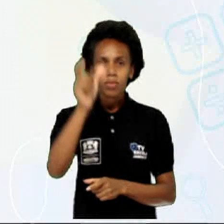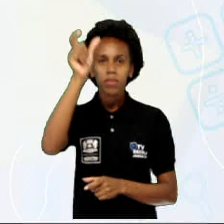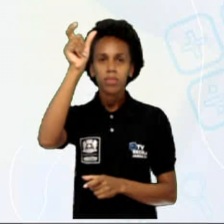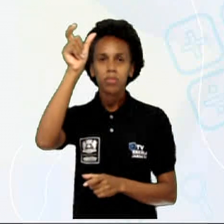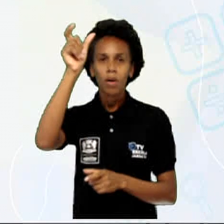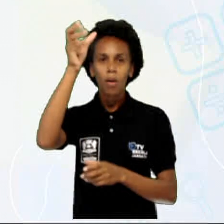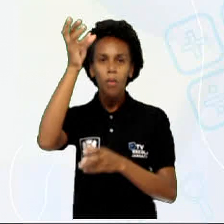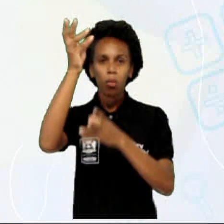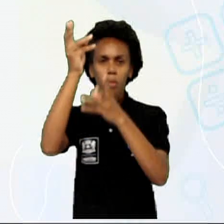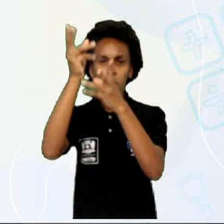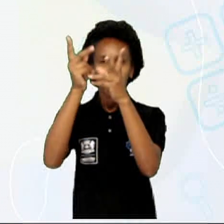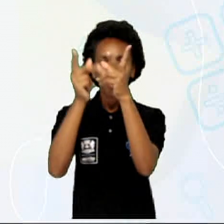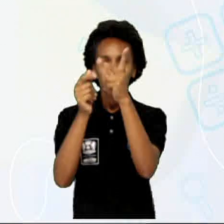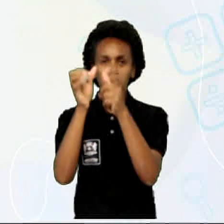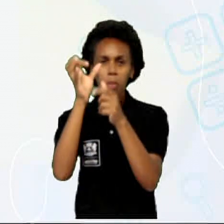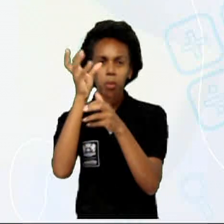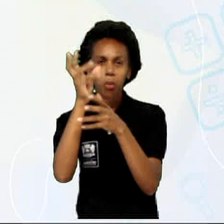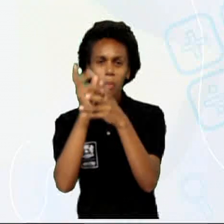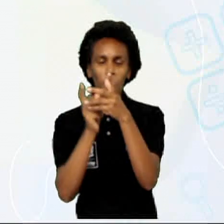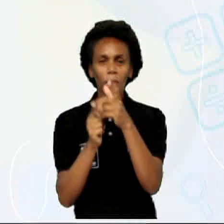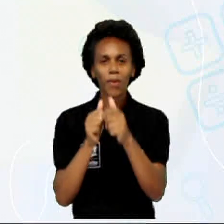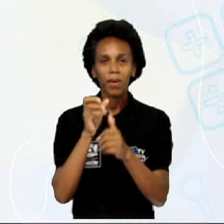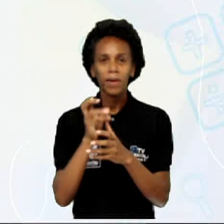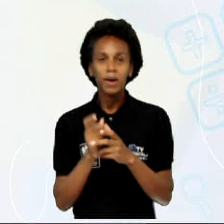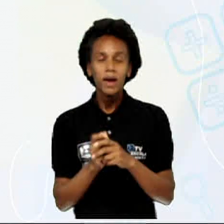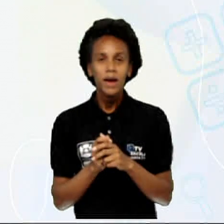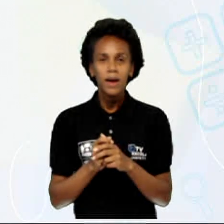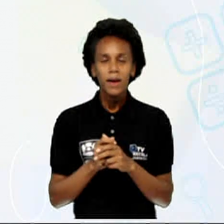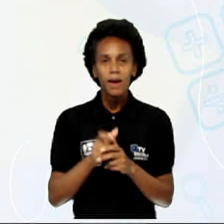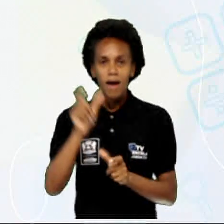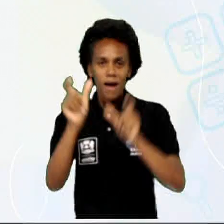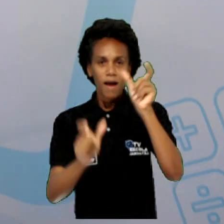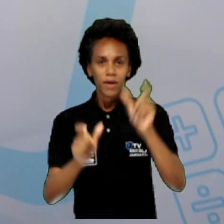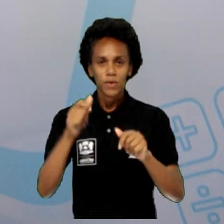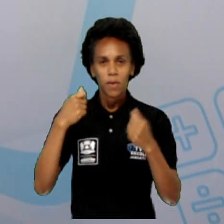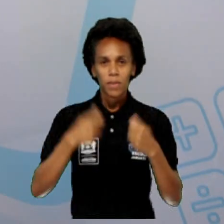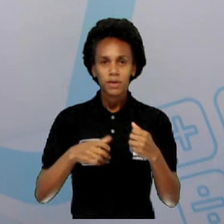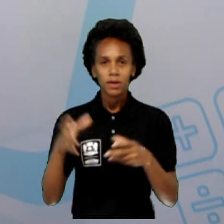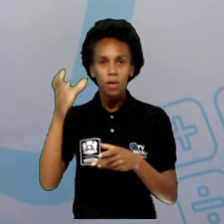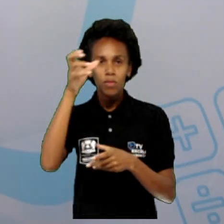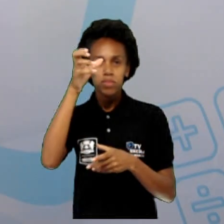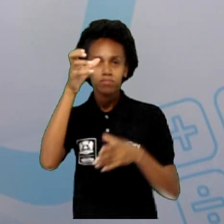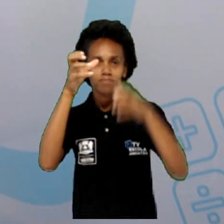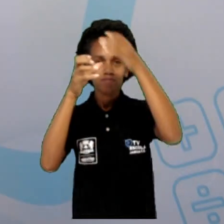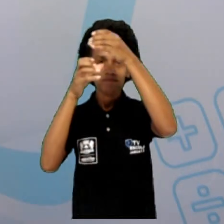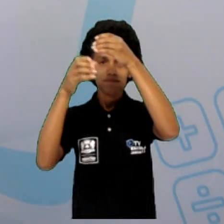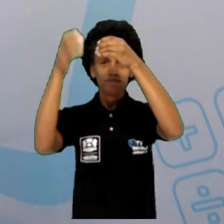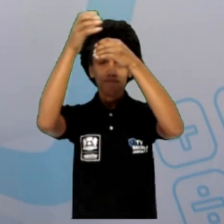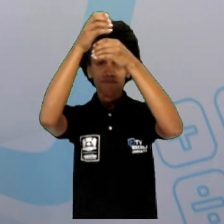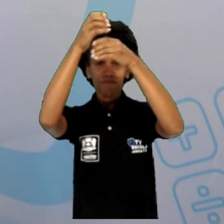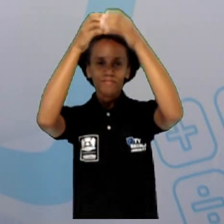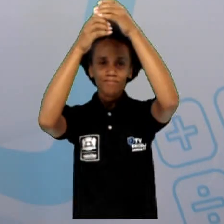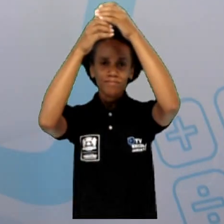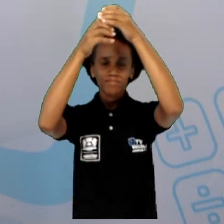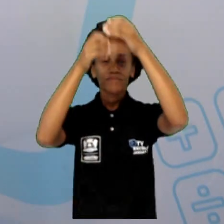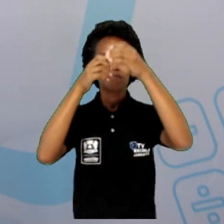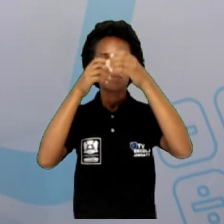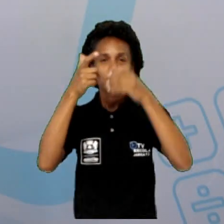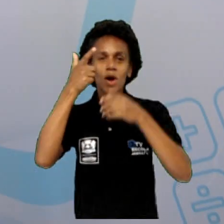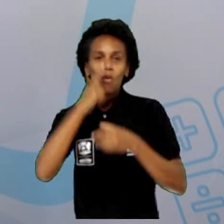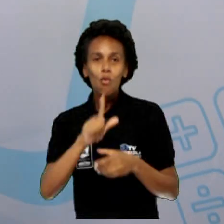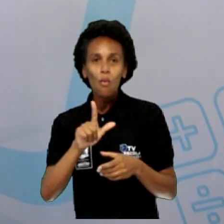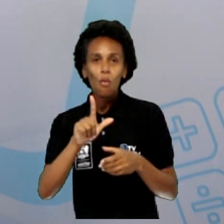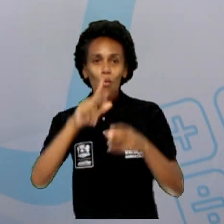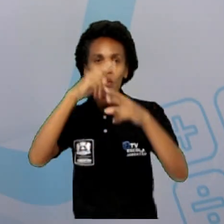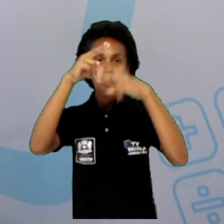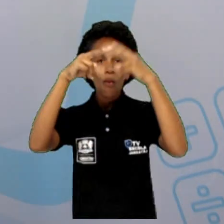as pessoas precisam escalar esse pau para conseguir uma prenda que está lá no final. Só que aí o pau,